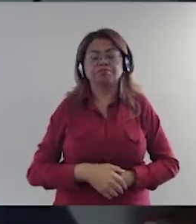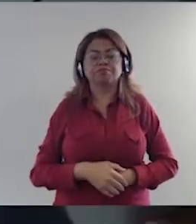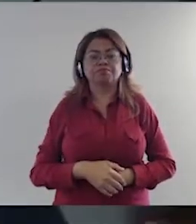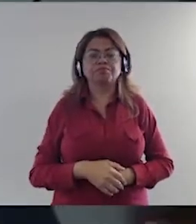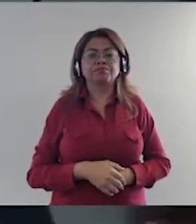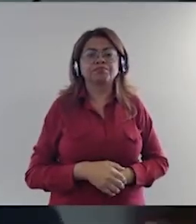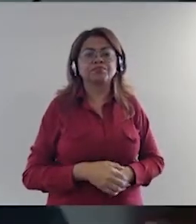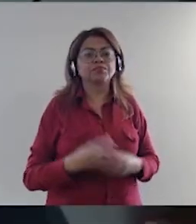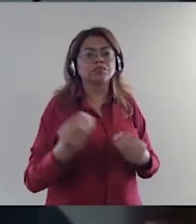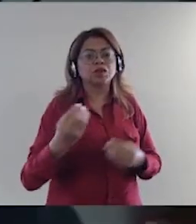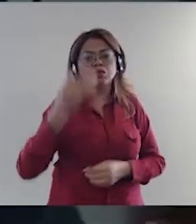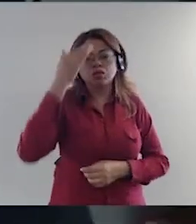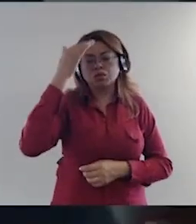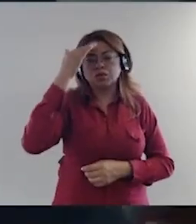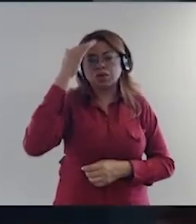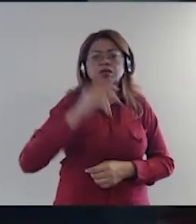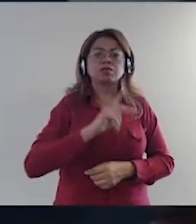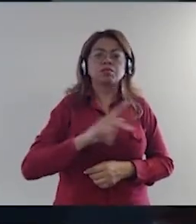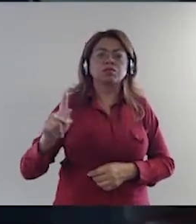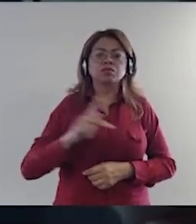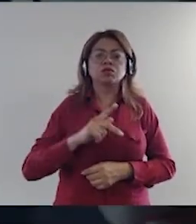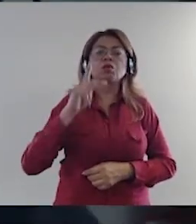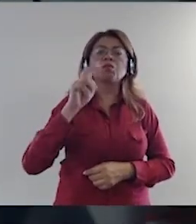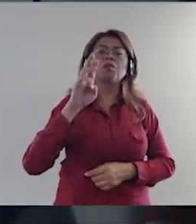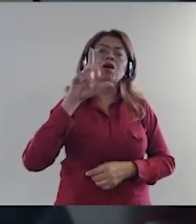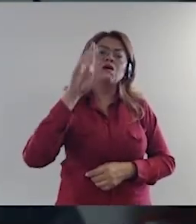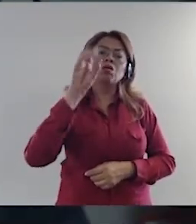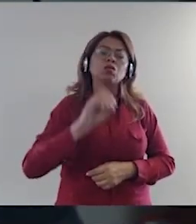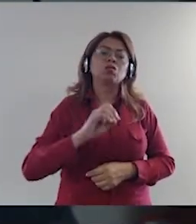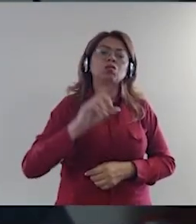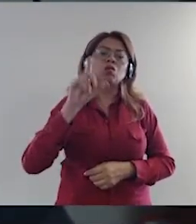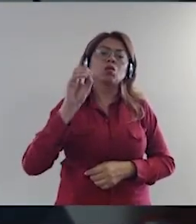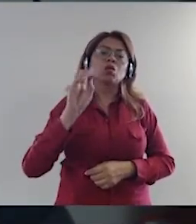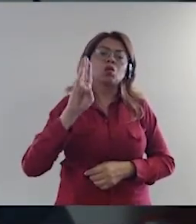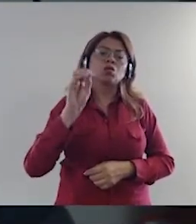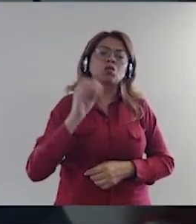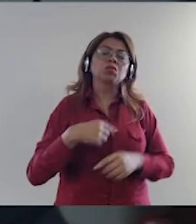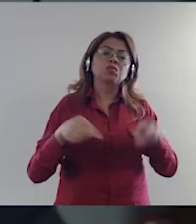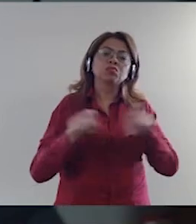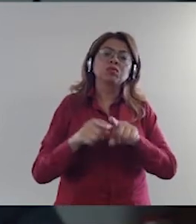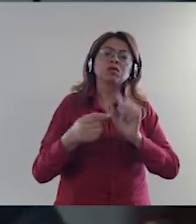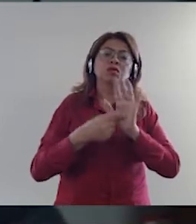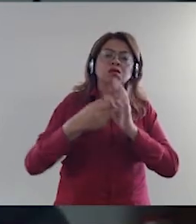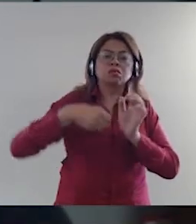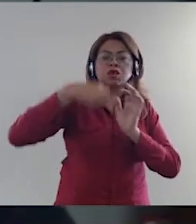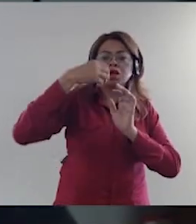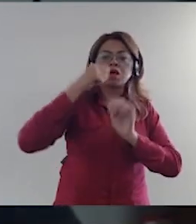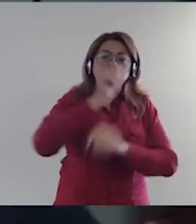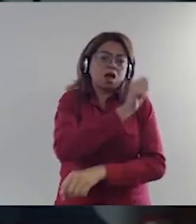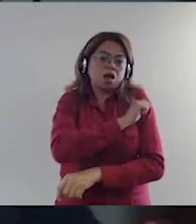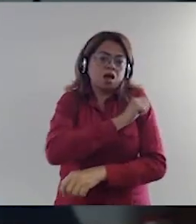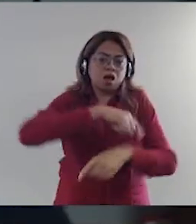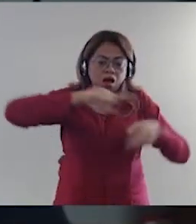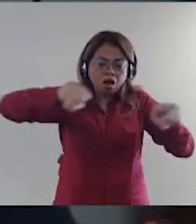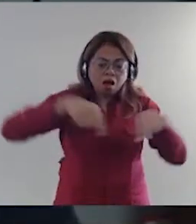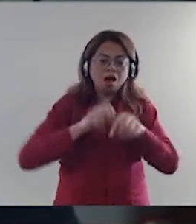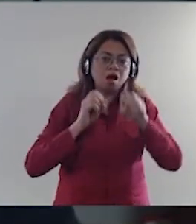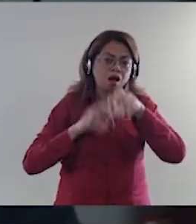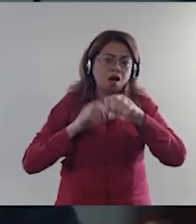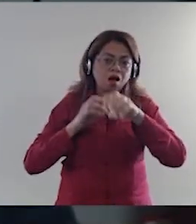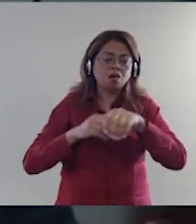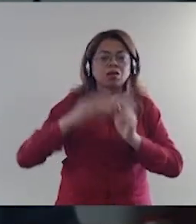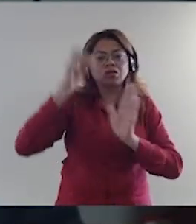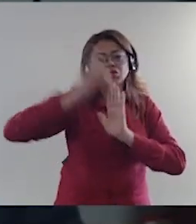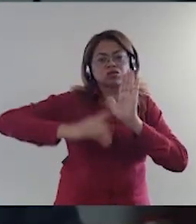Muito obrigado, professor Paulo Lobo, pela belíssima aula de Direito Civil e de Sensibilidade. Sempre uma